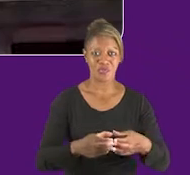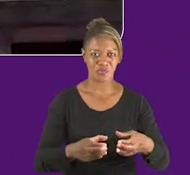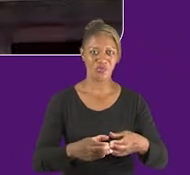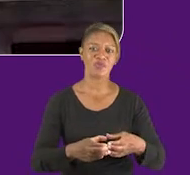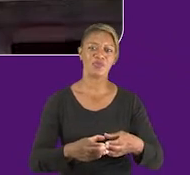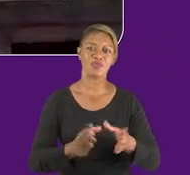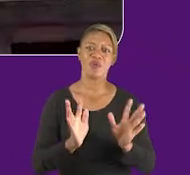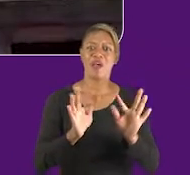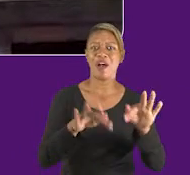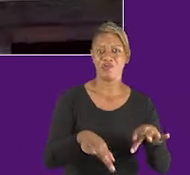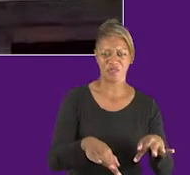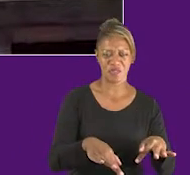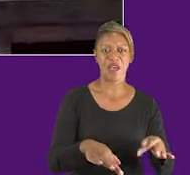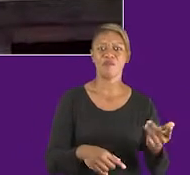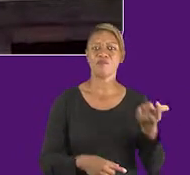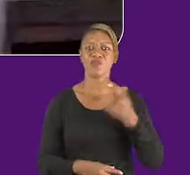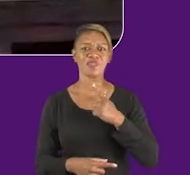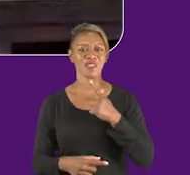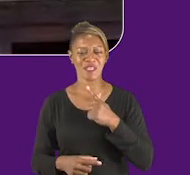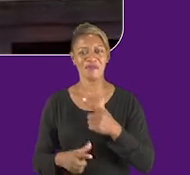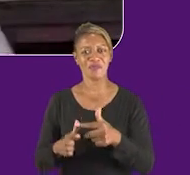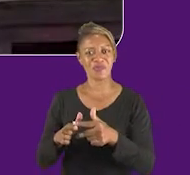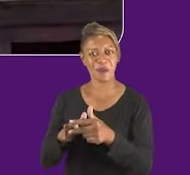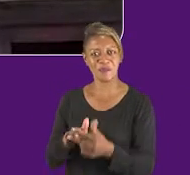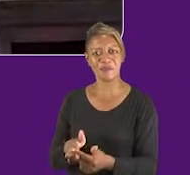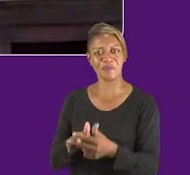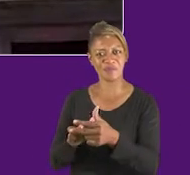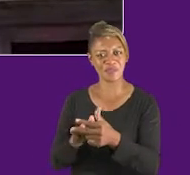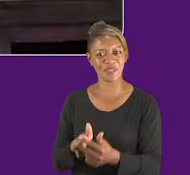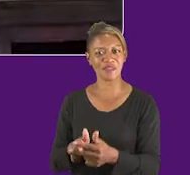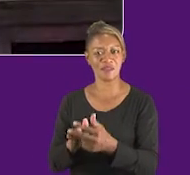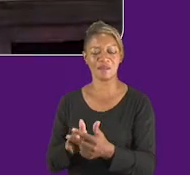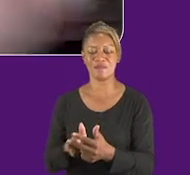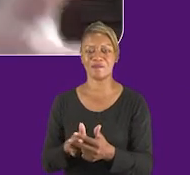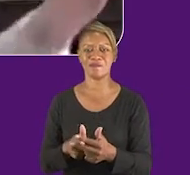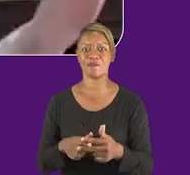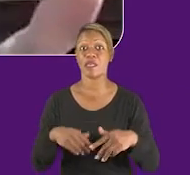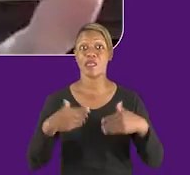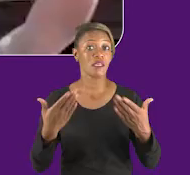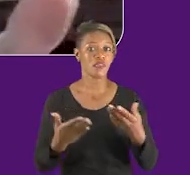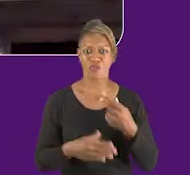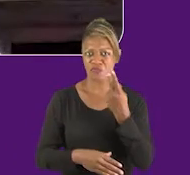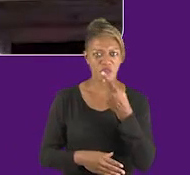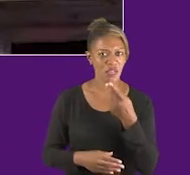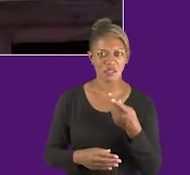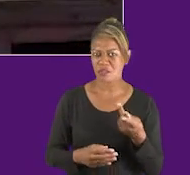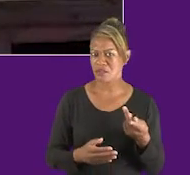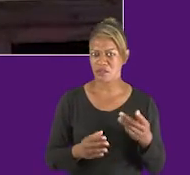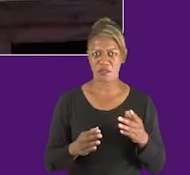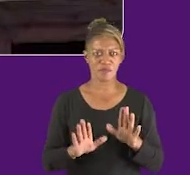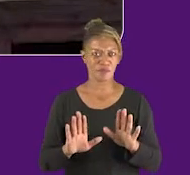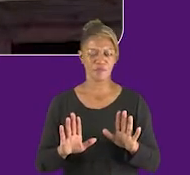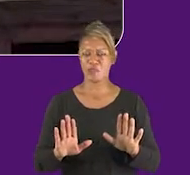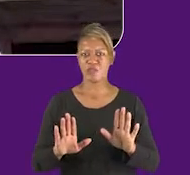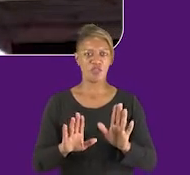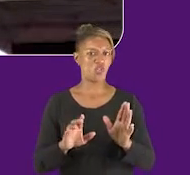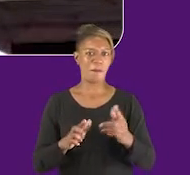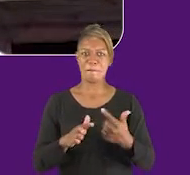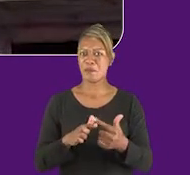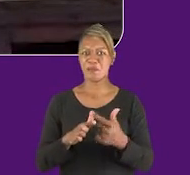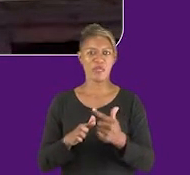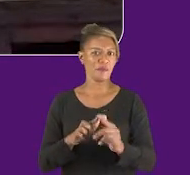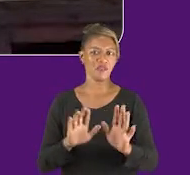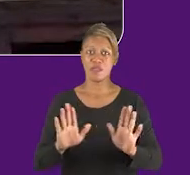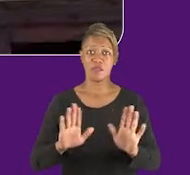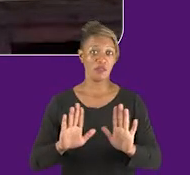por assim dizer não é o dentro daquele nosso modelo hierárquico é por assim dizer eu não tô dizendo que é uma anarquia Não tô